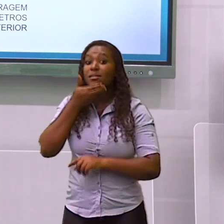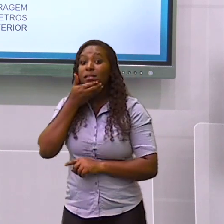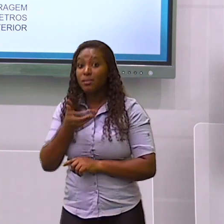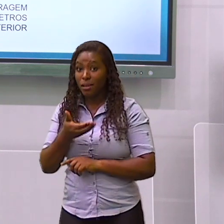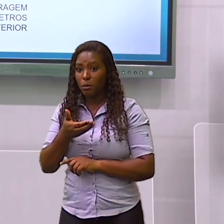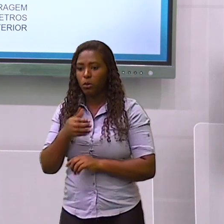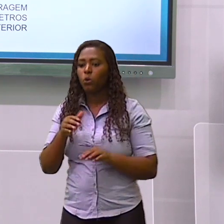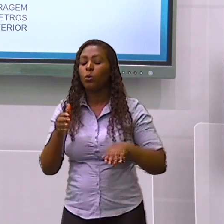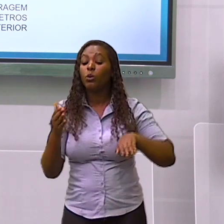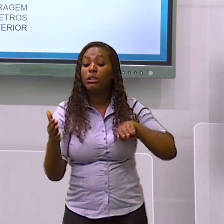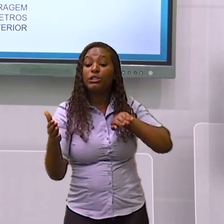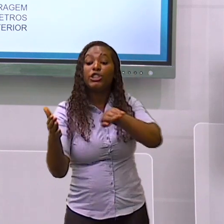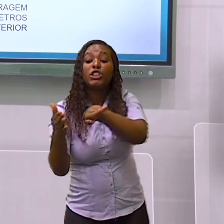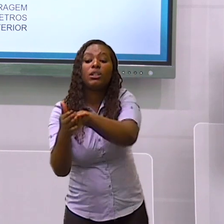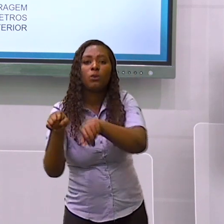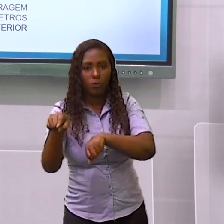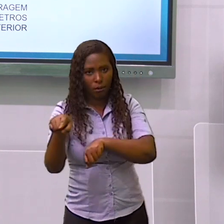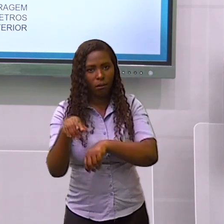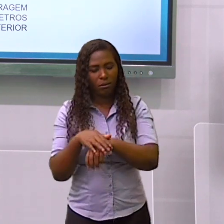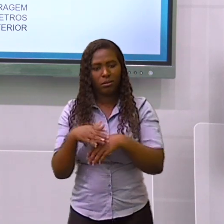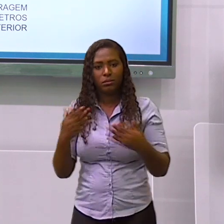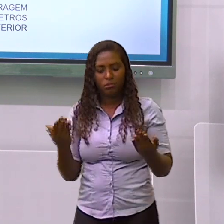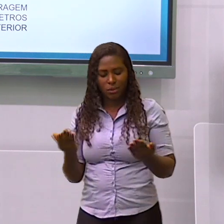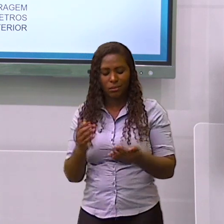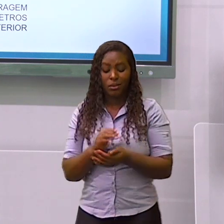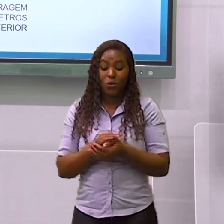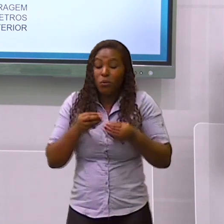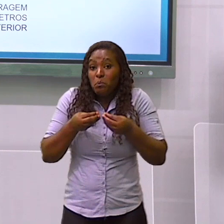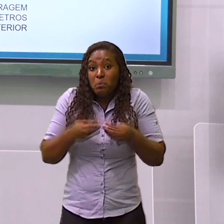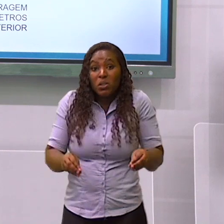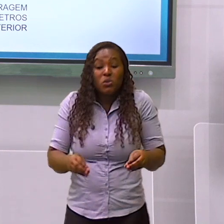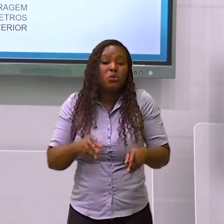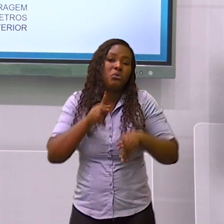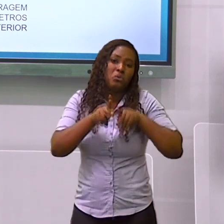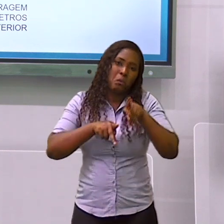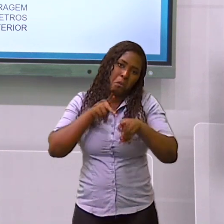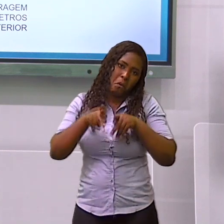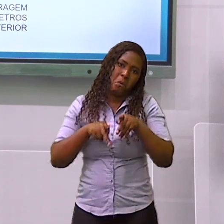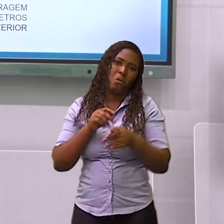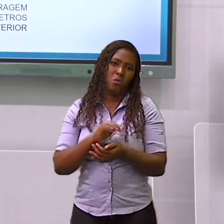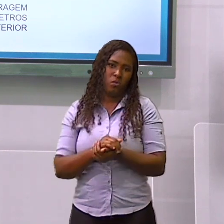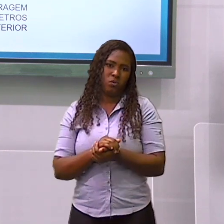graves prejuízos para a população local. Ao todo foram